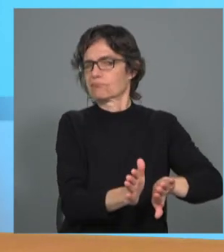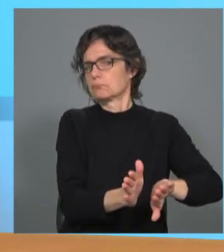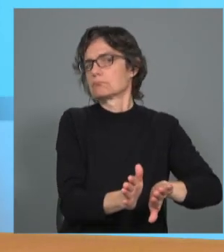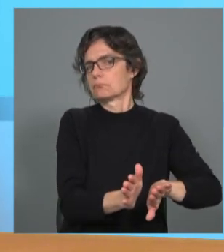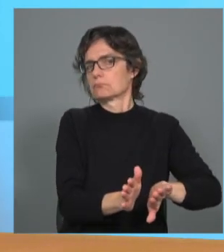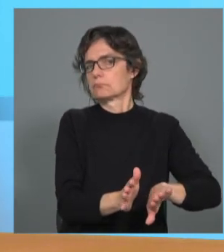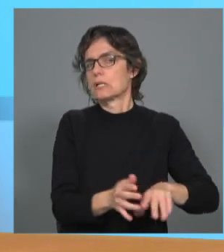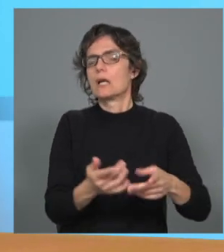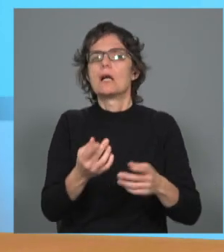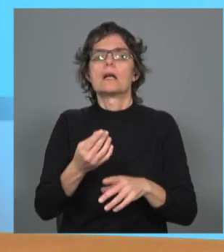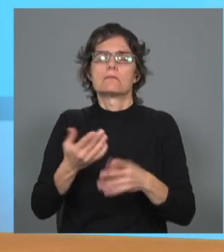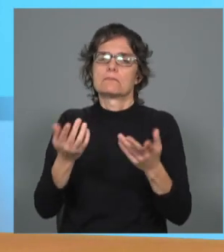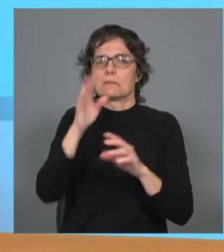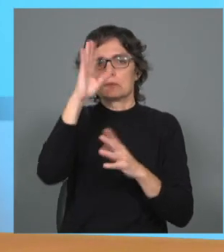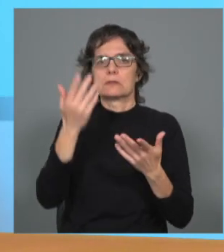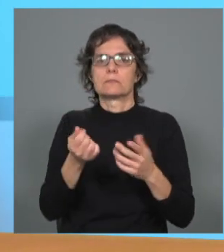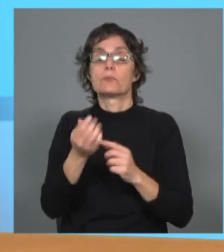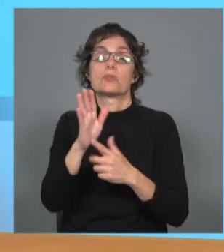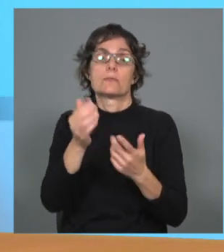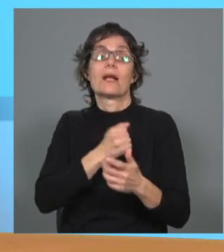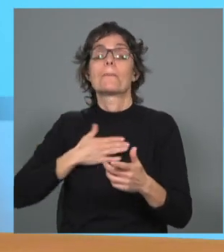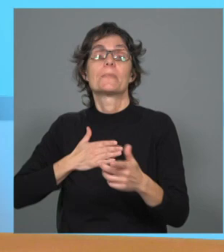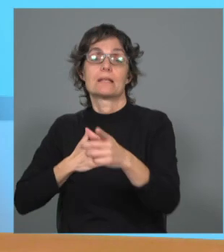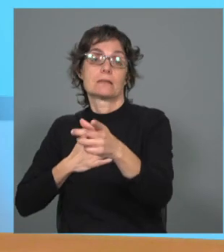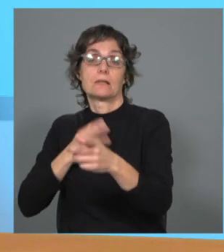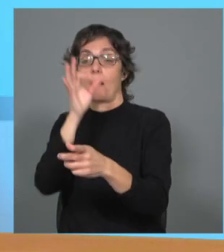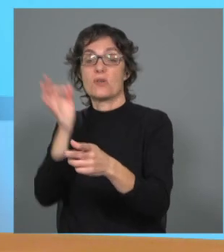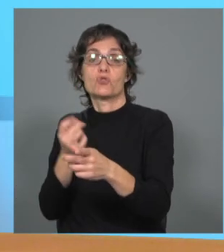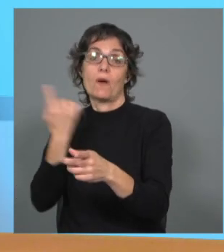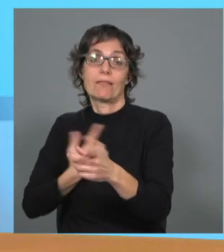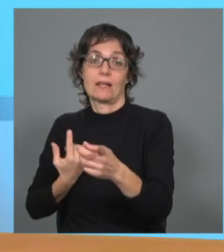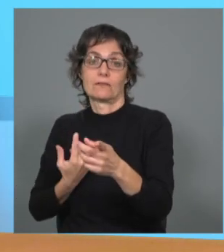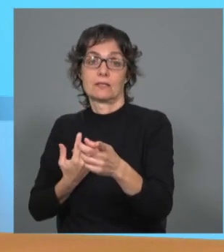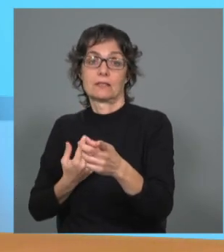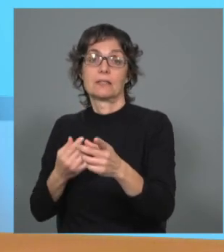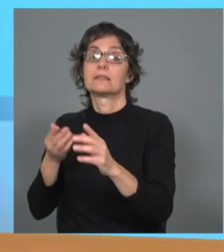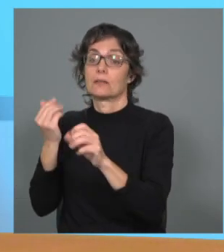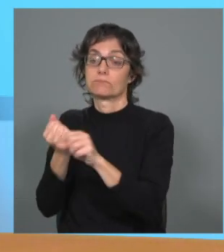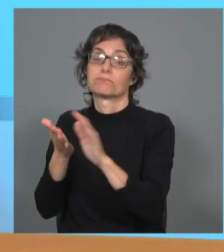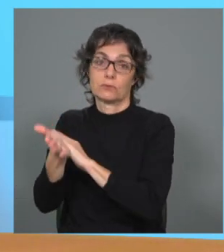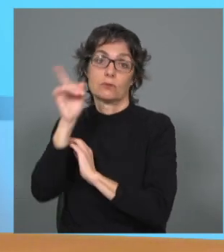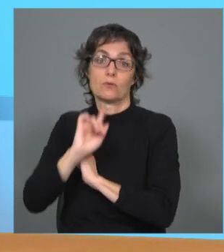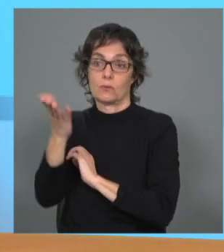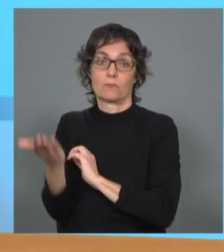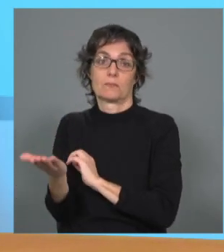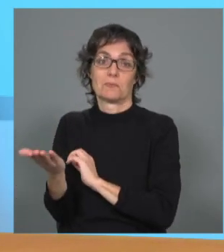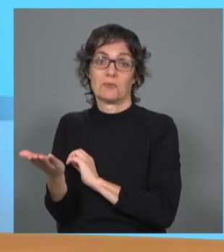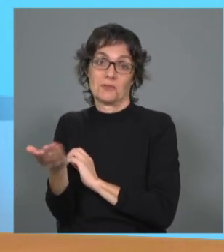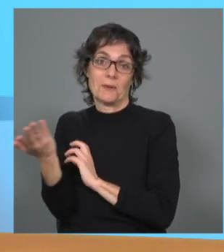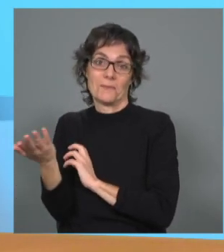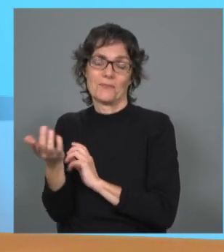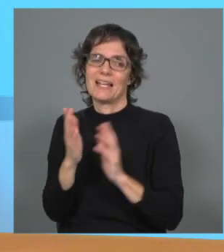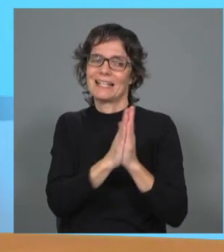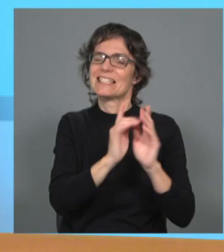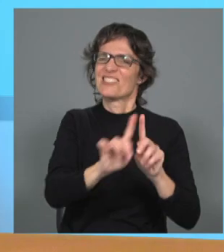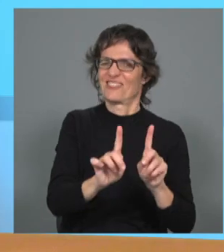empresas estão preocupadas e têm cotas e fala-se disso, é muito raro, e dou-lhes parabéns por trazer este tema para a mesa. E, portanto, acha que esse